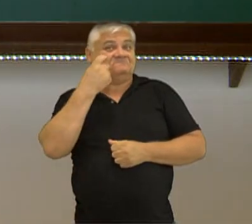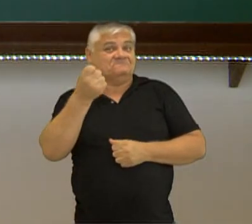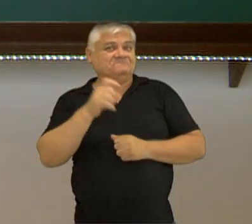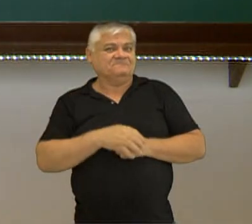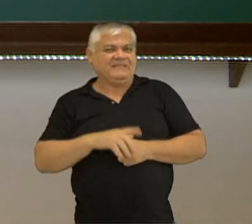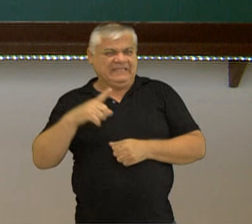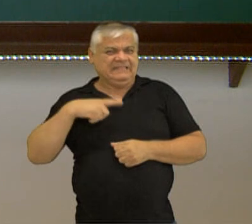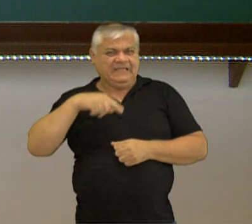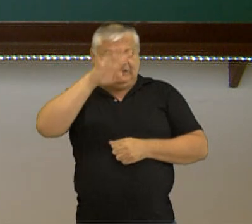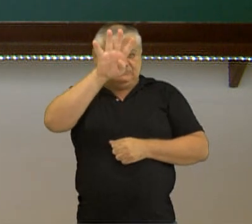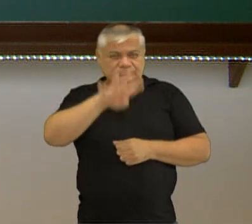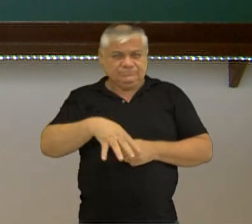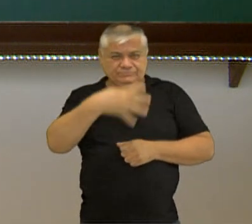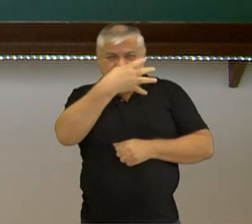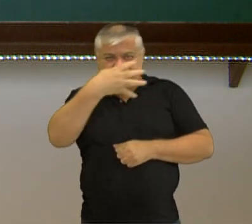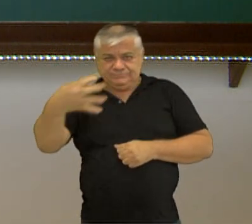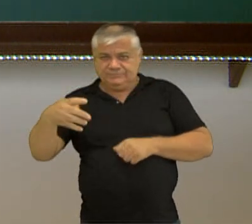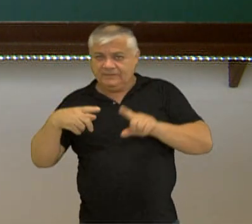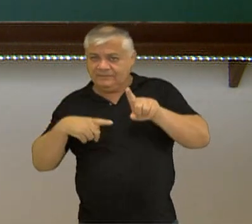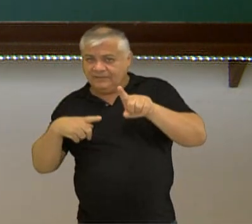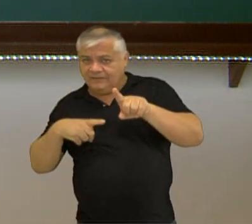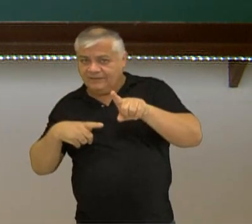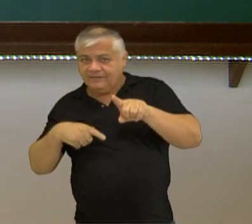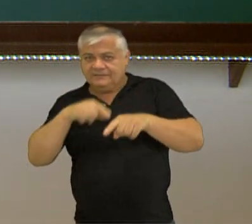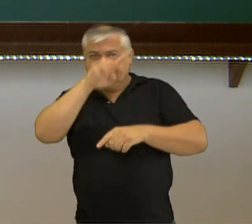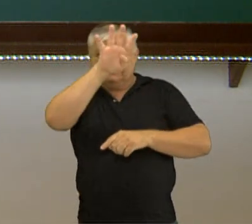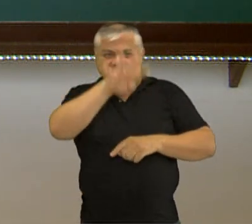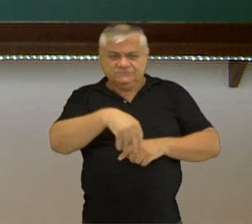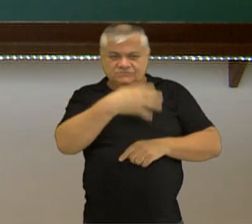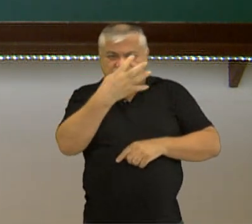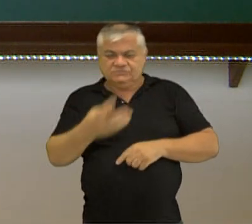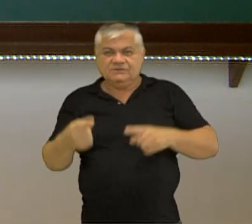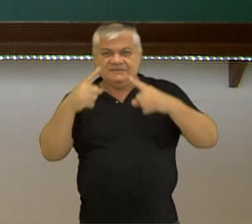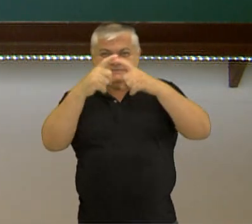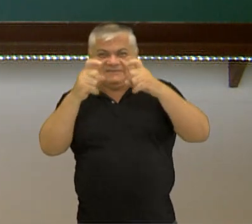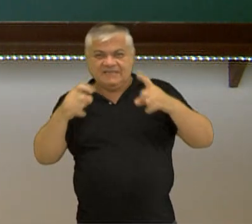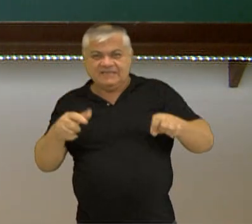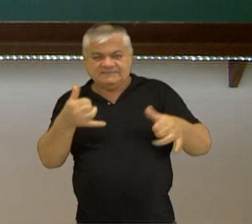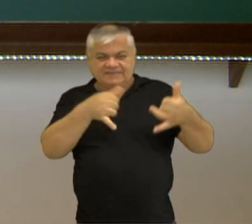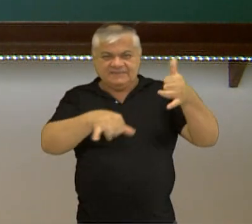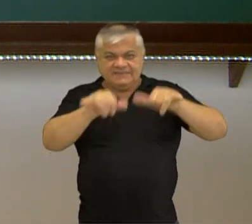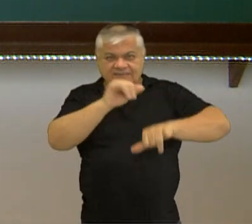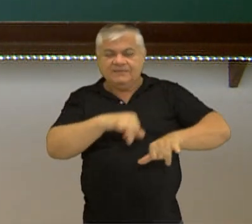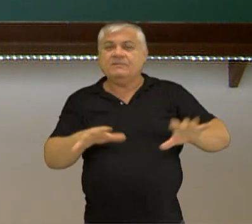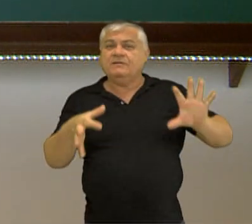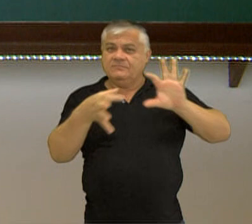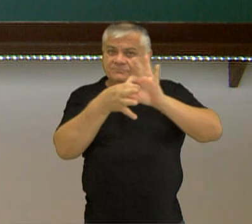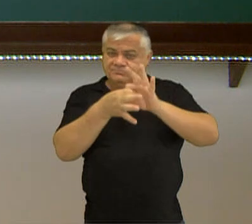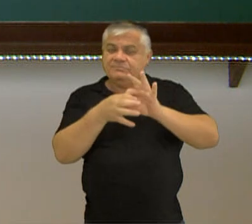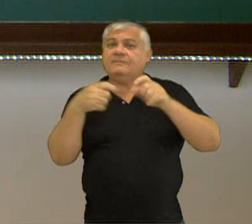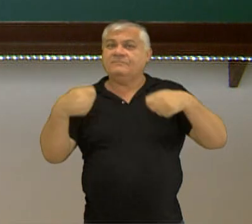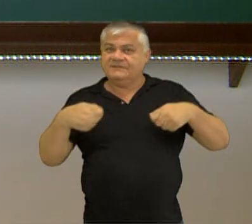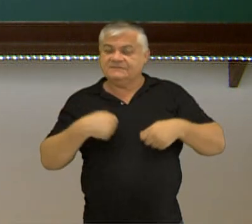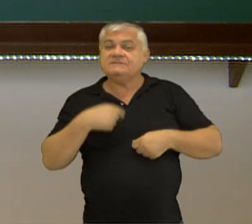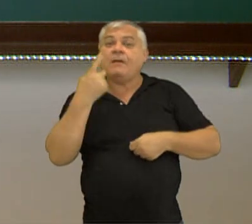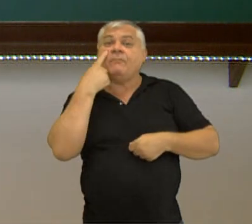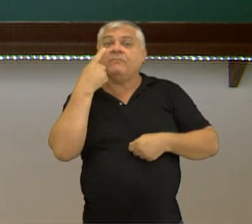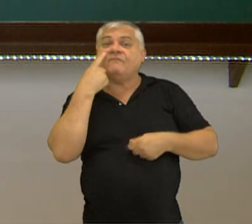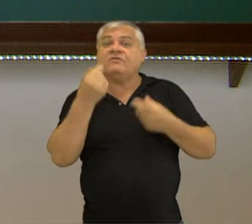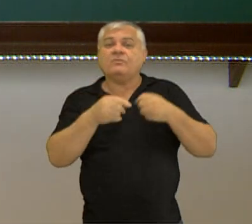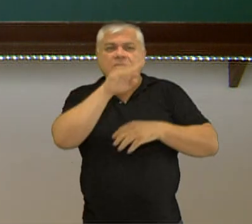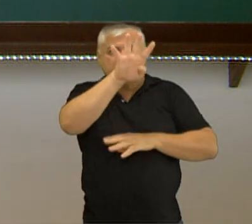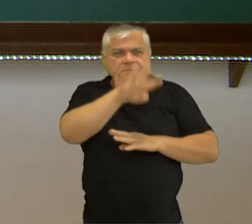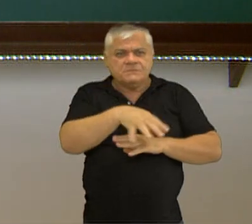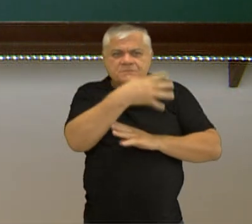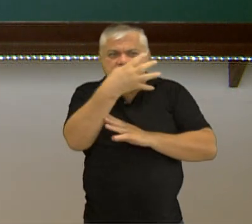tabela periódica de vocês aí? Que quando a gente estuda ciência, estuda química, a gente precisa estar com essas ferramentas. Se